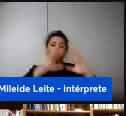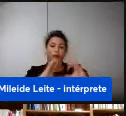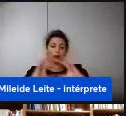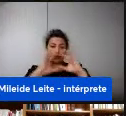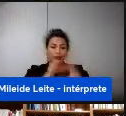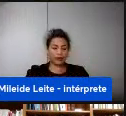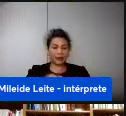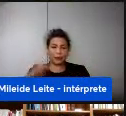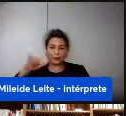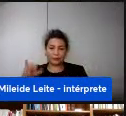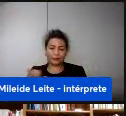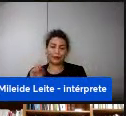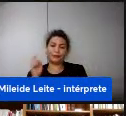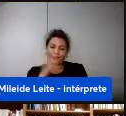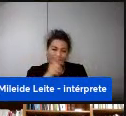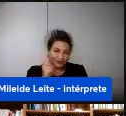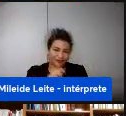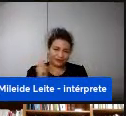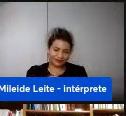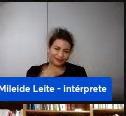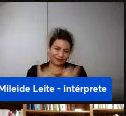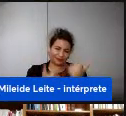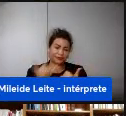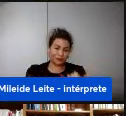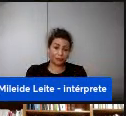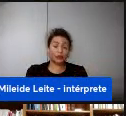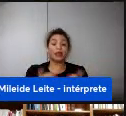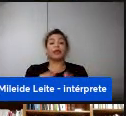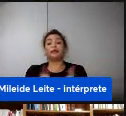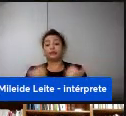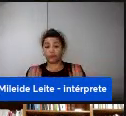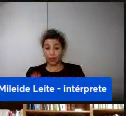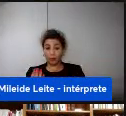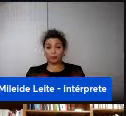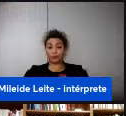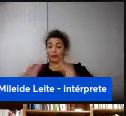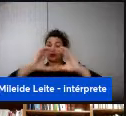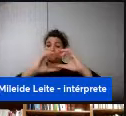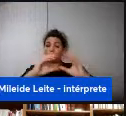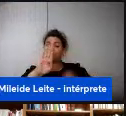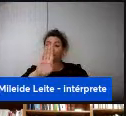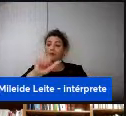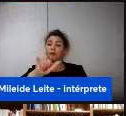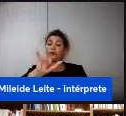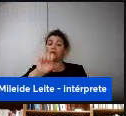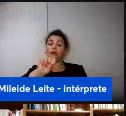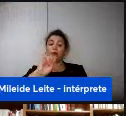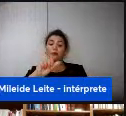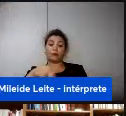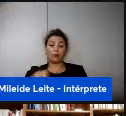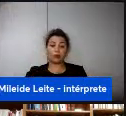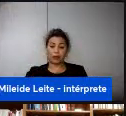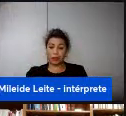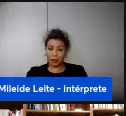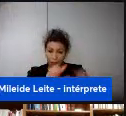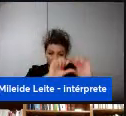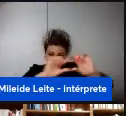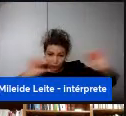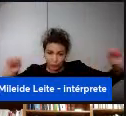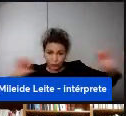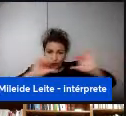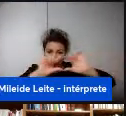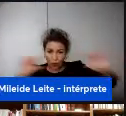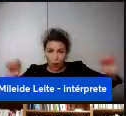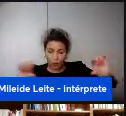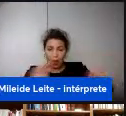enganar a gente com os truques deles. Então, o cérebro bayesiano ele funciona aqui baseado nessa equação, que, de novo, é uma